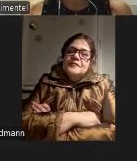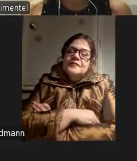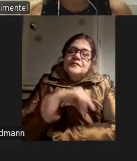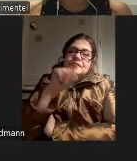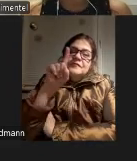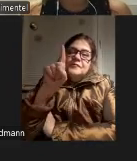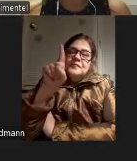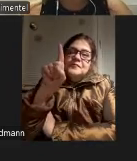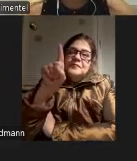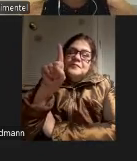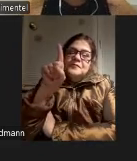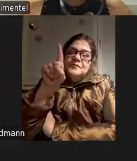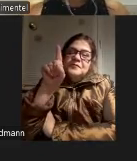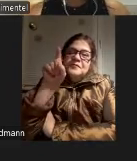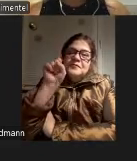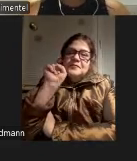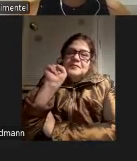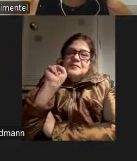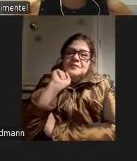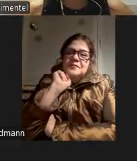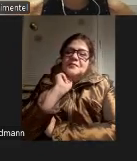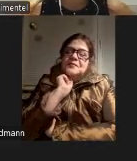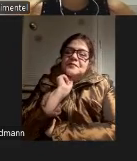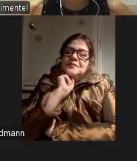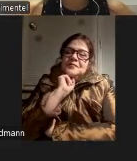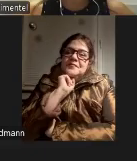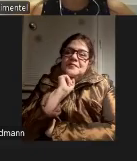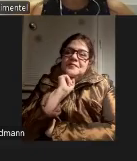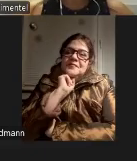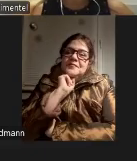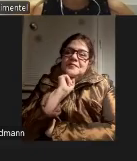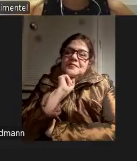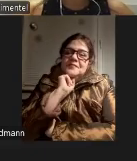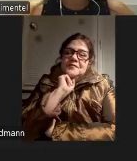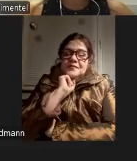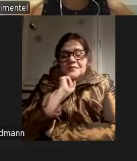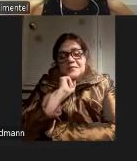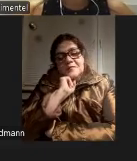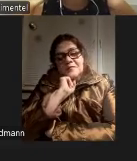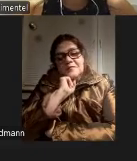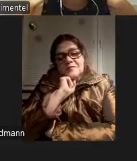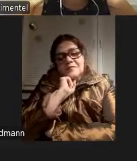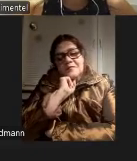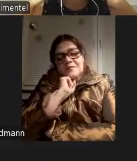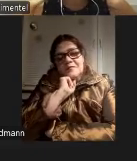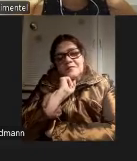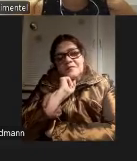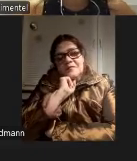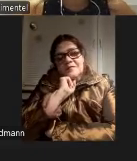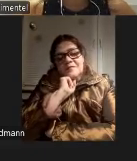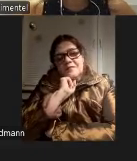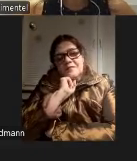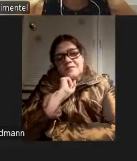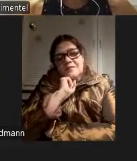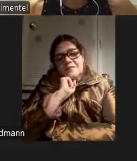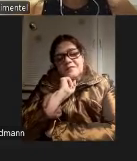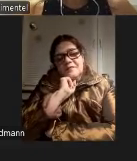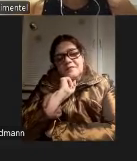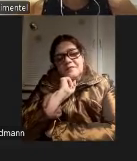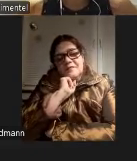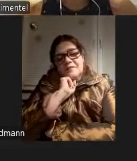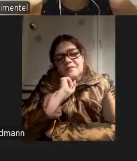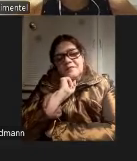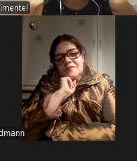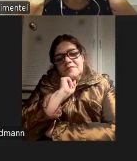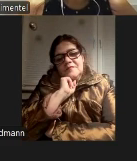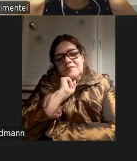né? A gente precisa, diante da privação do sono, ativar áreas primitivas do cérebro que